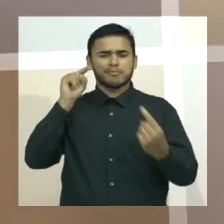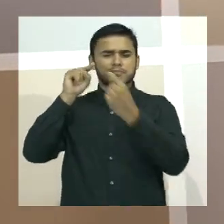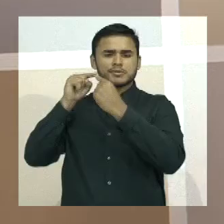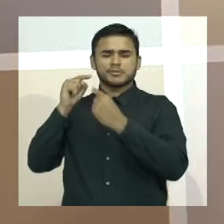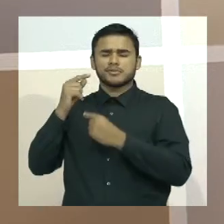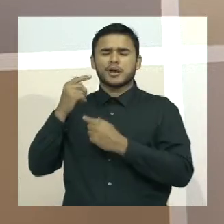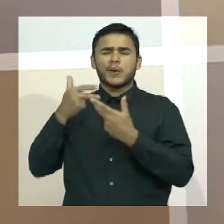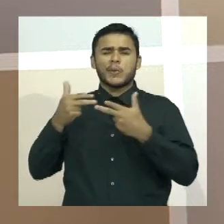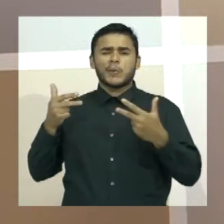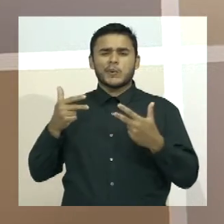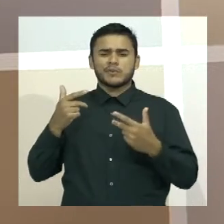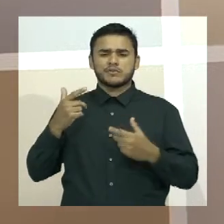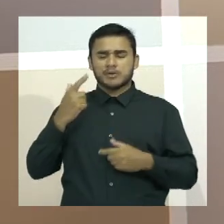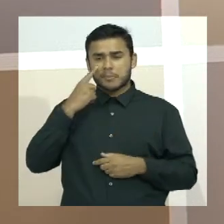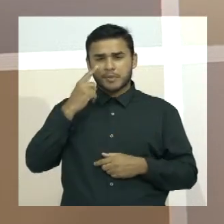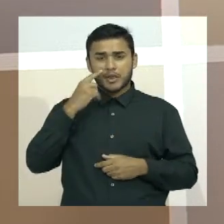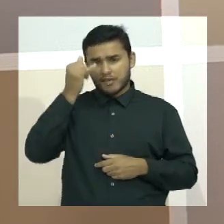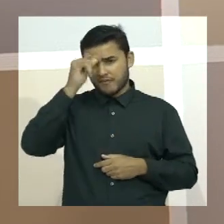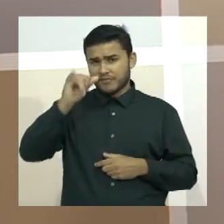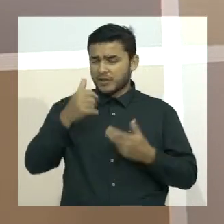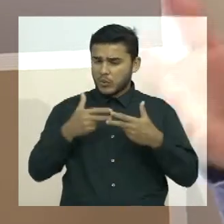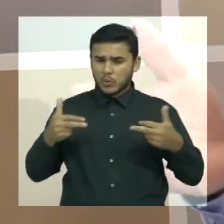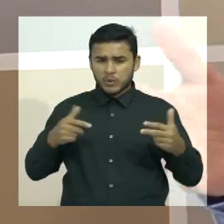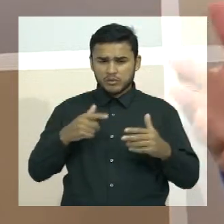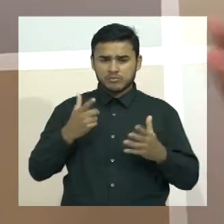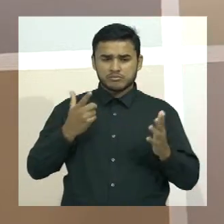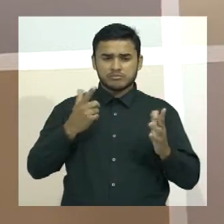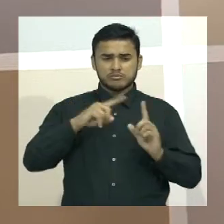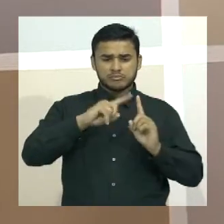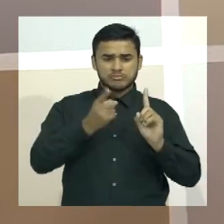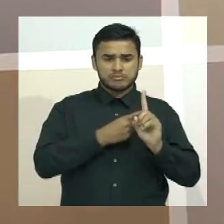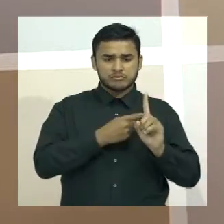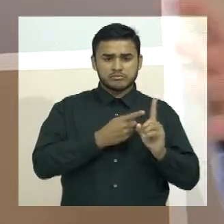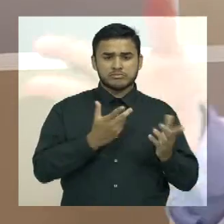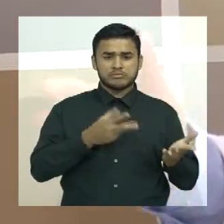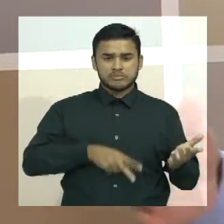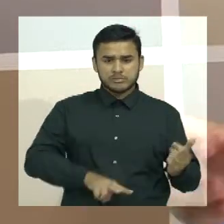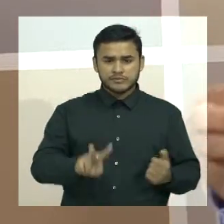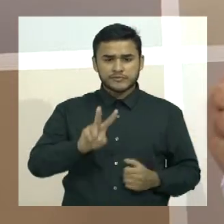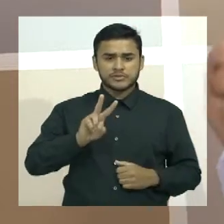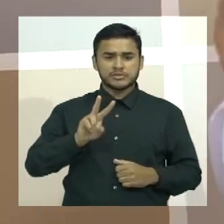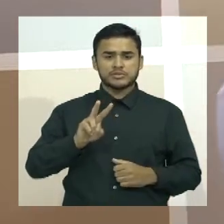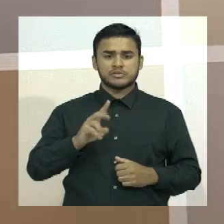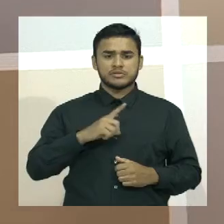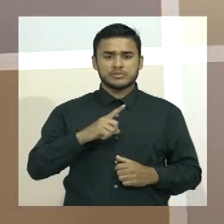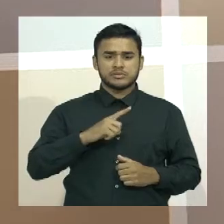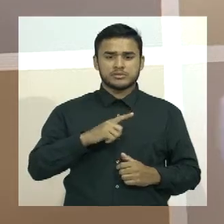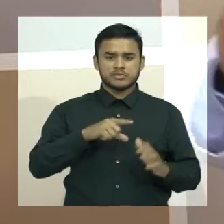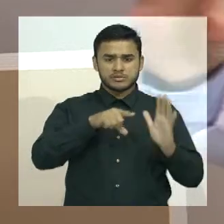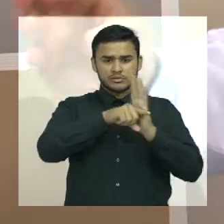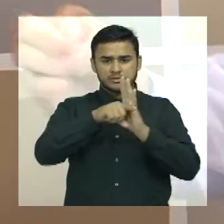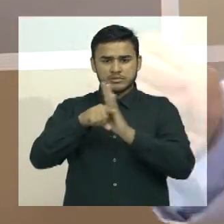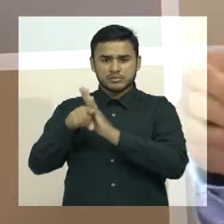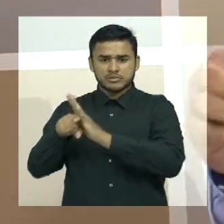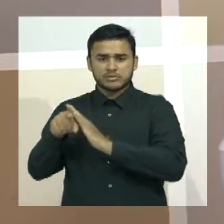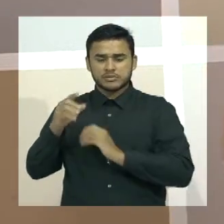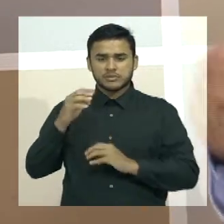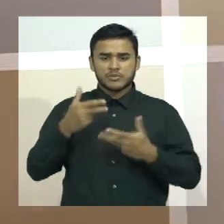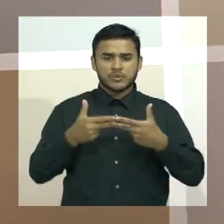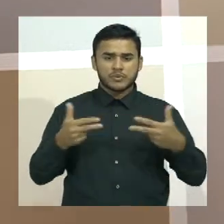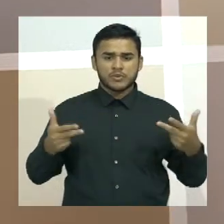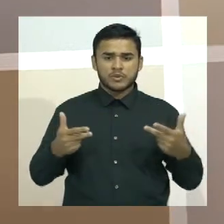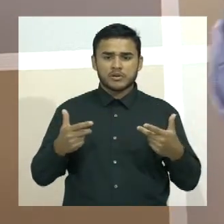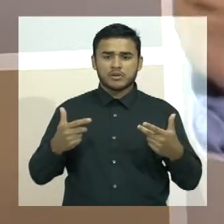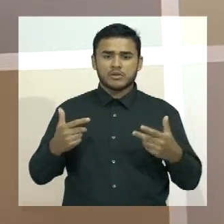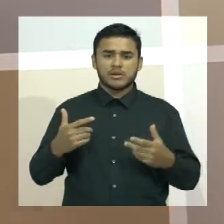fazer testes com gestantes, de fazer testes cruéis com irmãos gêmeos, eles separavam, expunham a droga faziam um